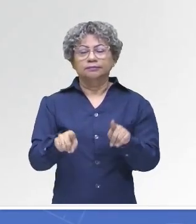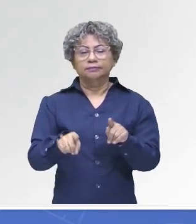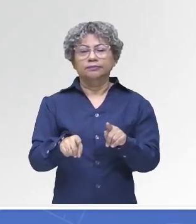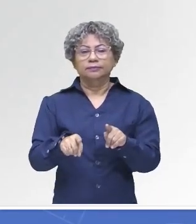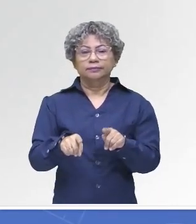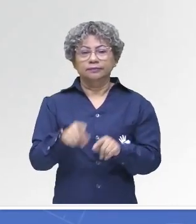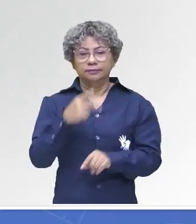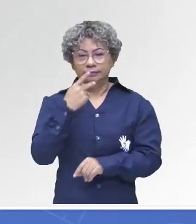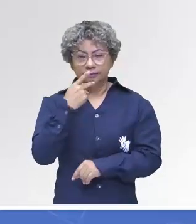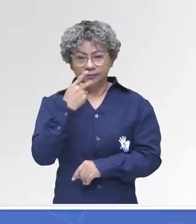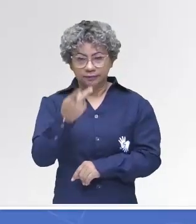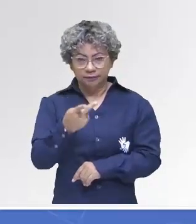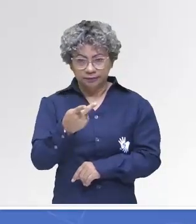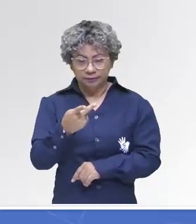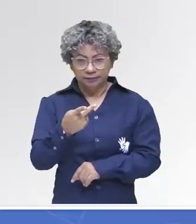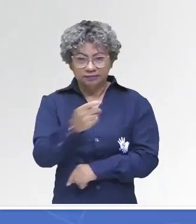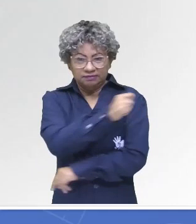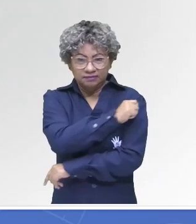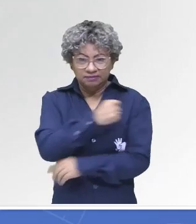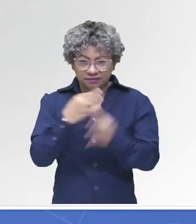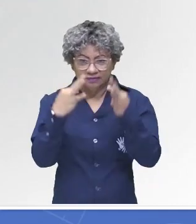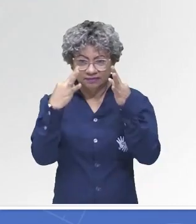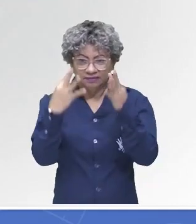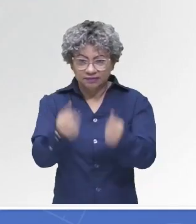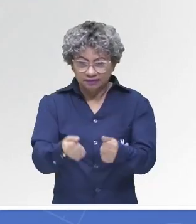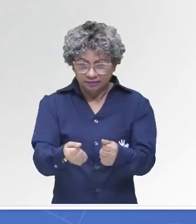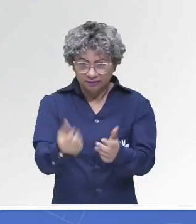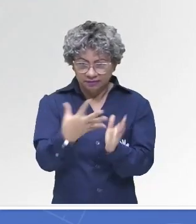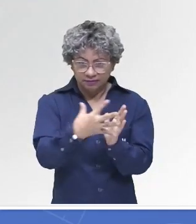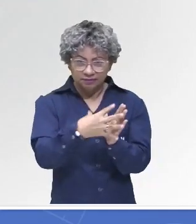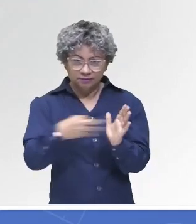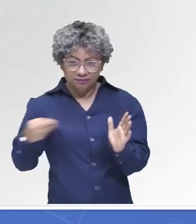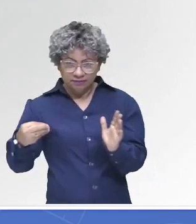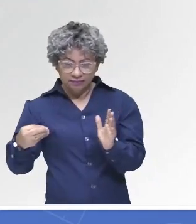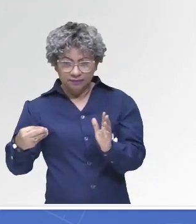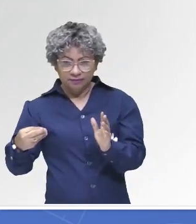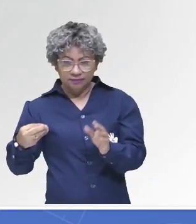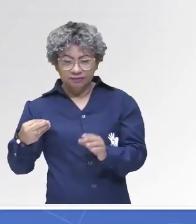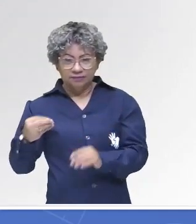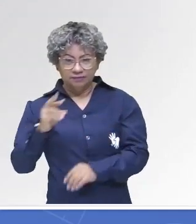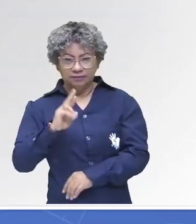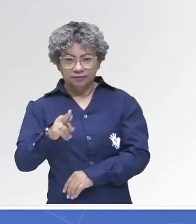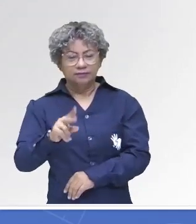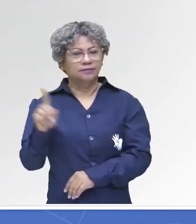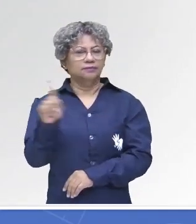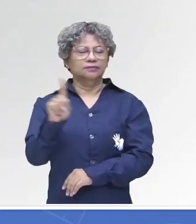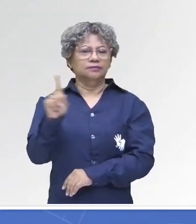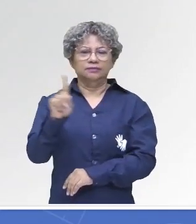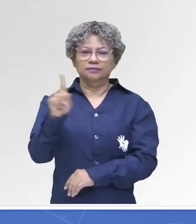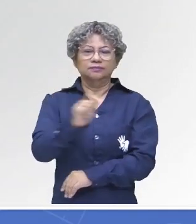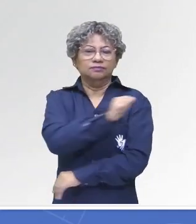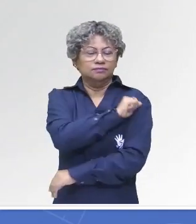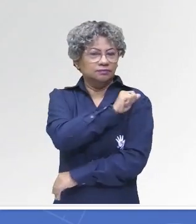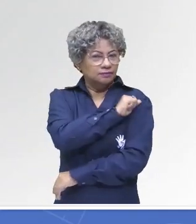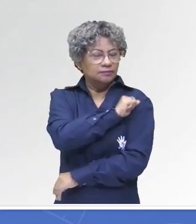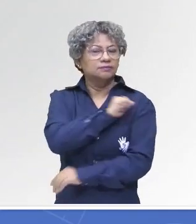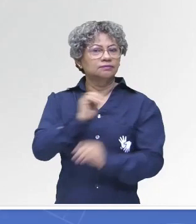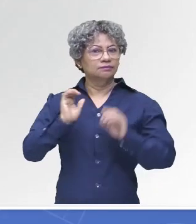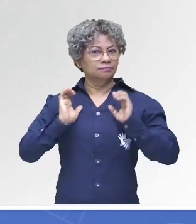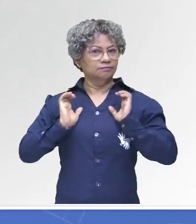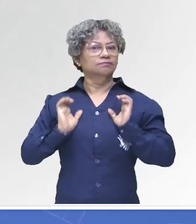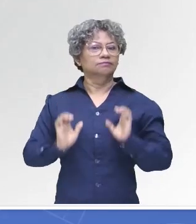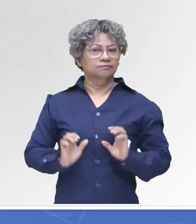copiam. Não, todo mundo está fazendo a questão, ninguém copia aqui, não é verdade? Os alunos da Rede Seduc não copiam. Vamos